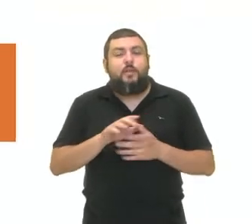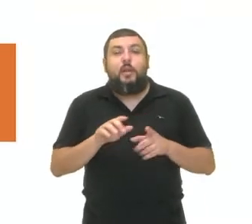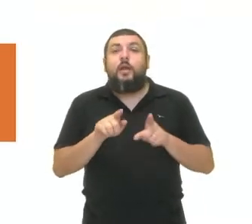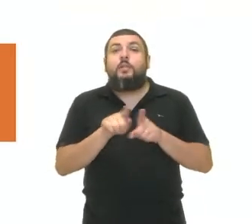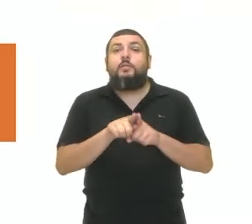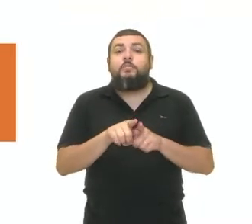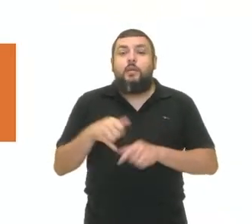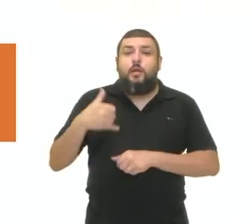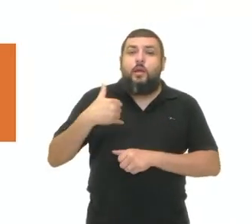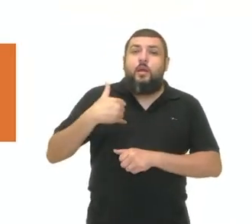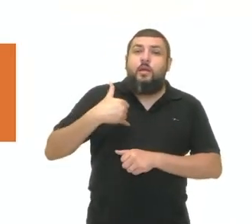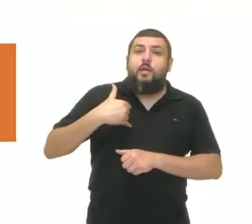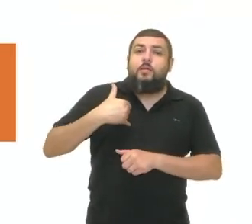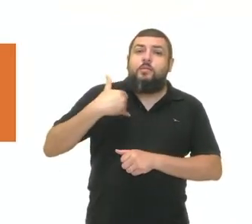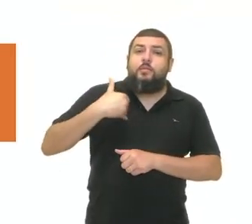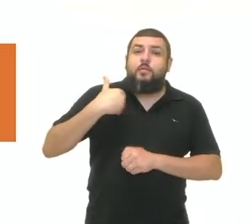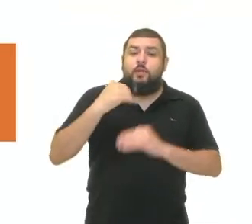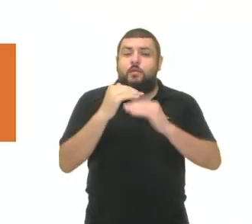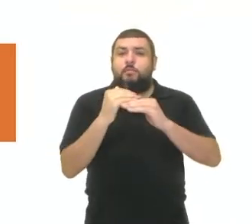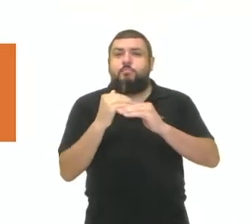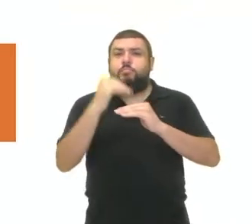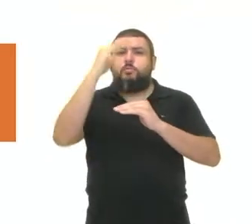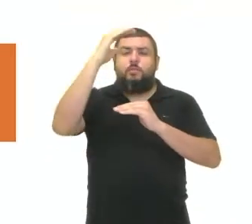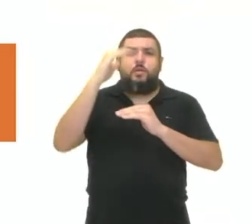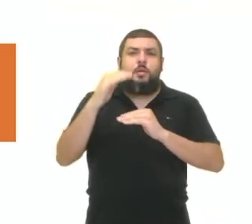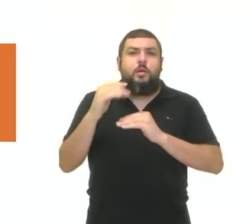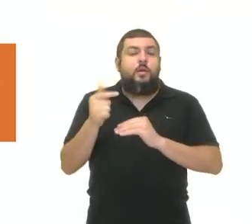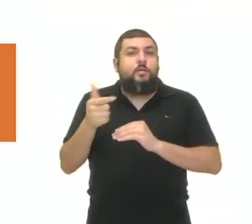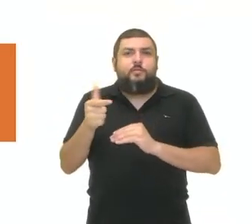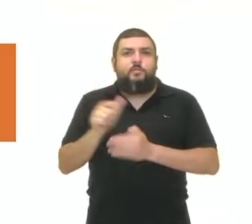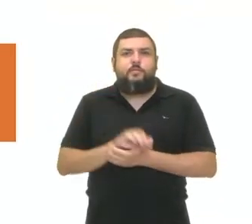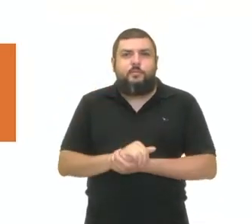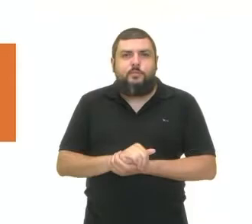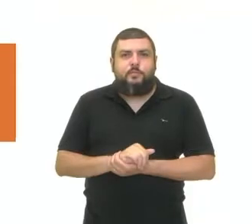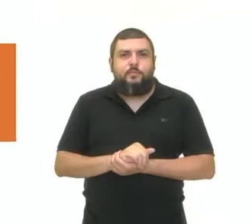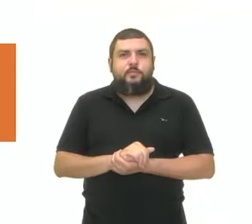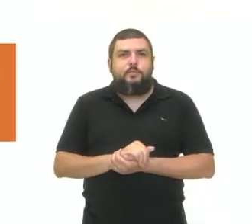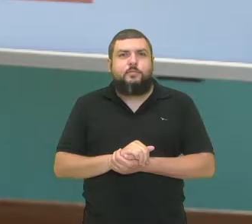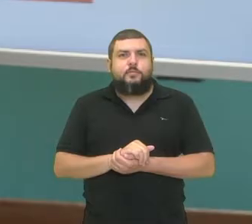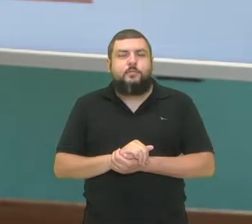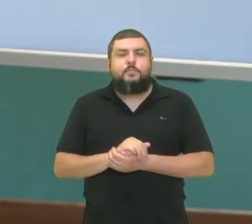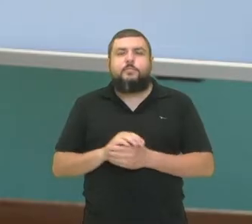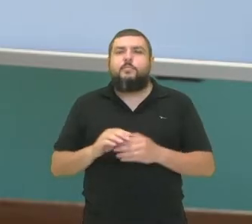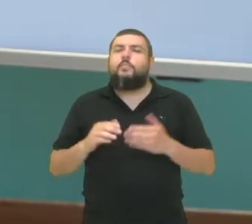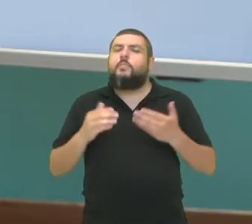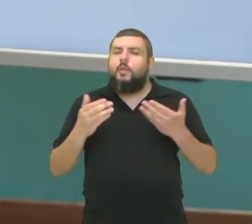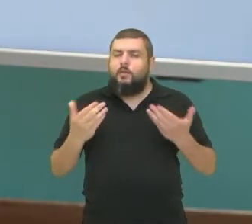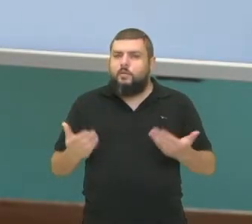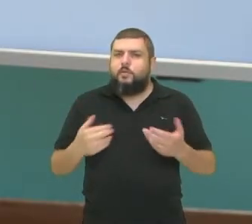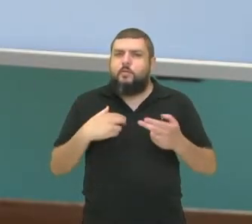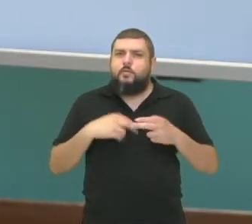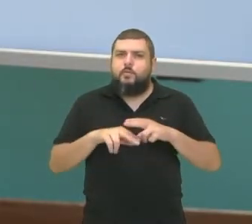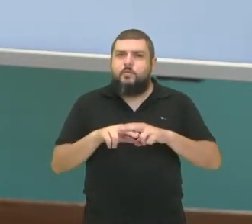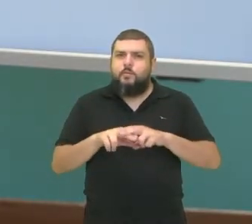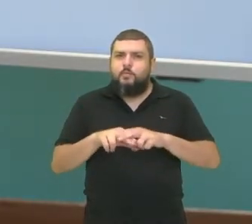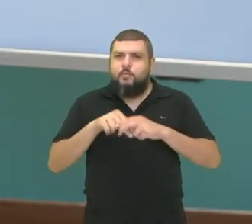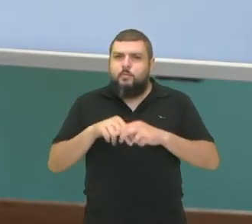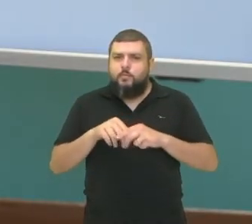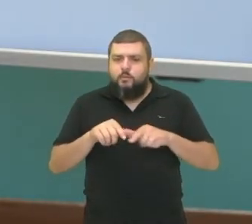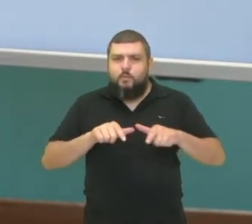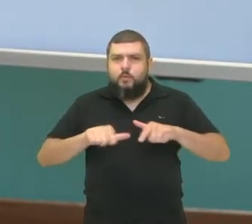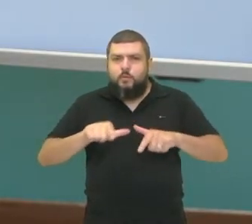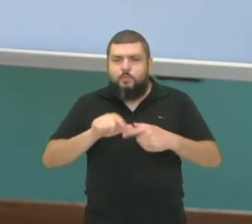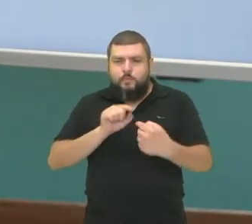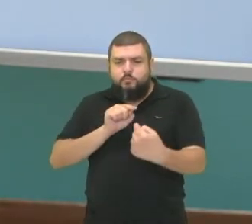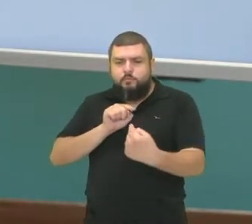de idade, não existia uma determinada série de proteções. Tá? Então, por conta dessa relação com o trabalho,